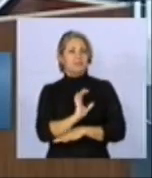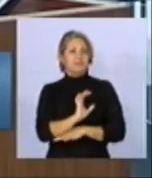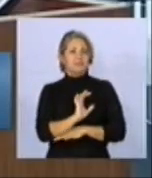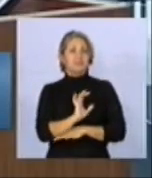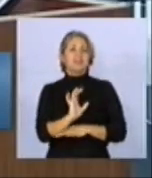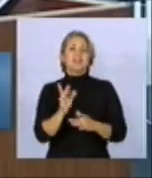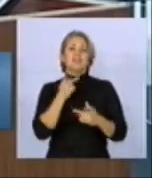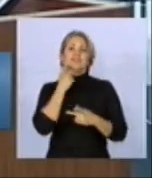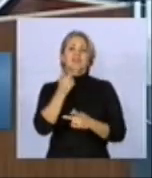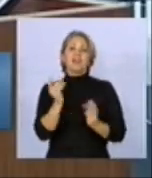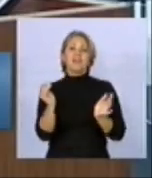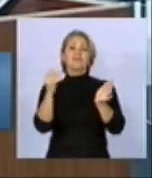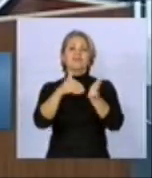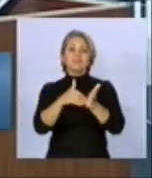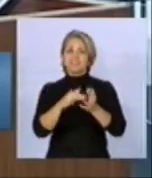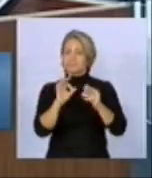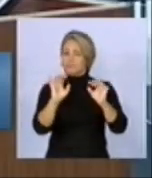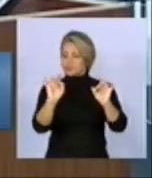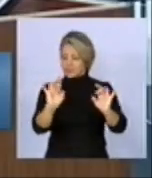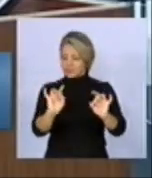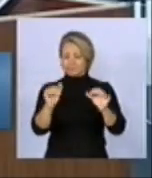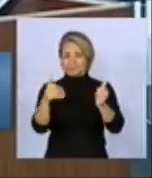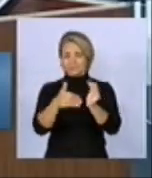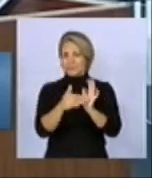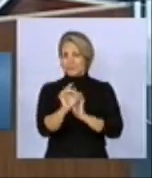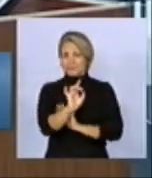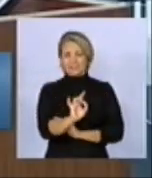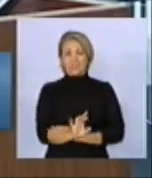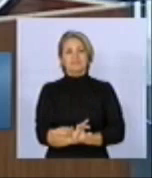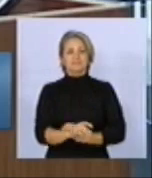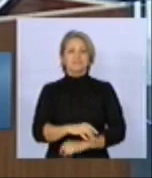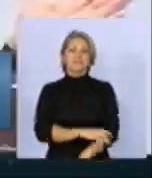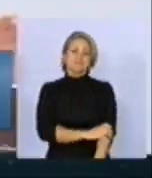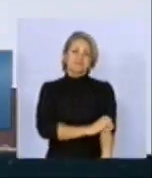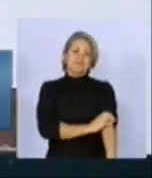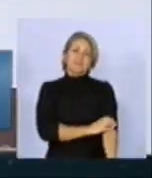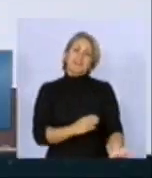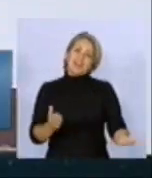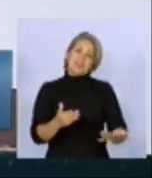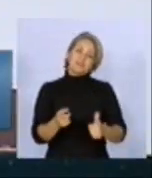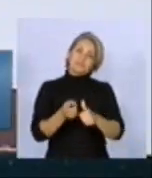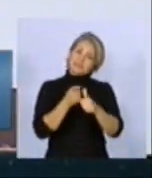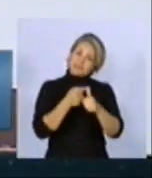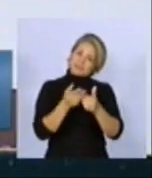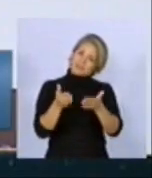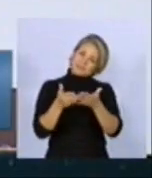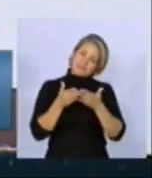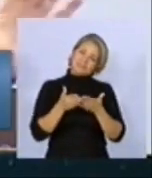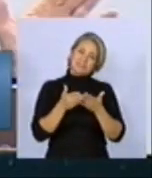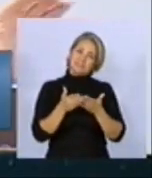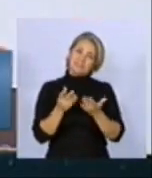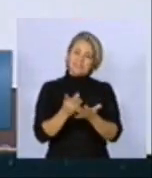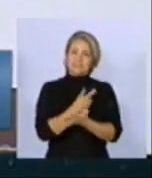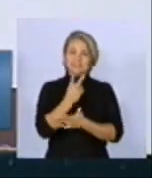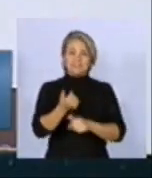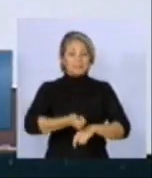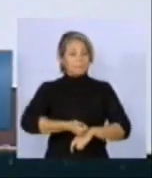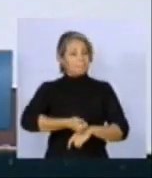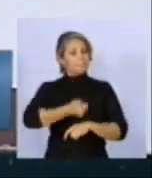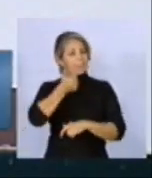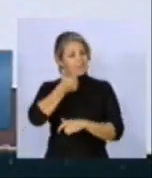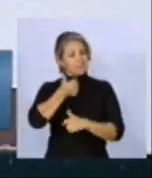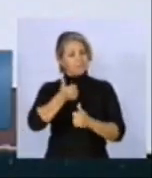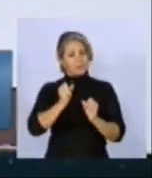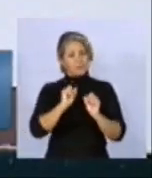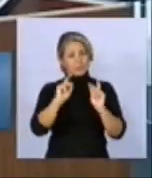finais para ao final portanto eh inicialmente desejamos então que ocorra na melhor forma possível